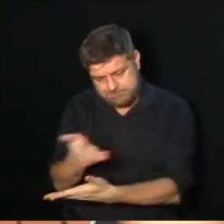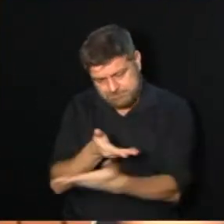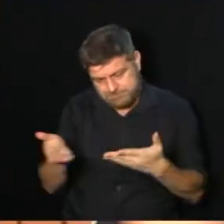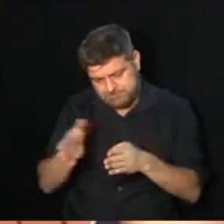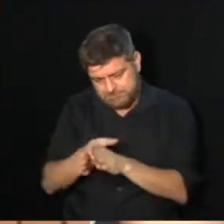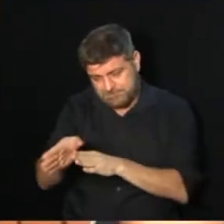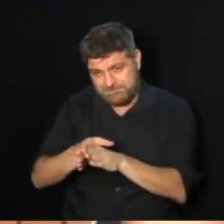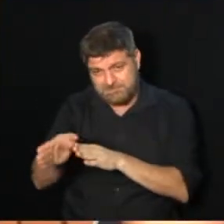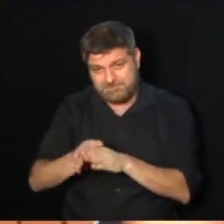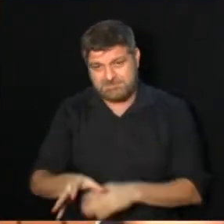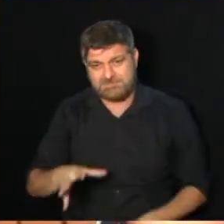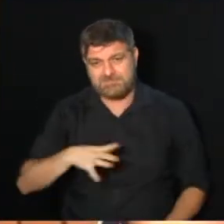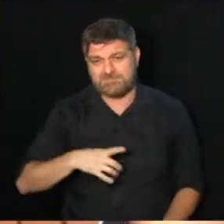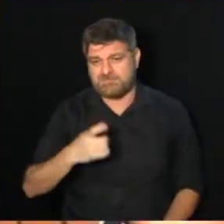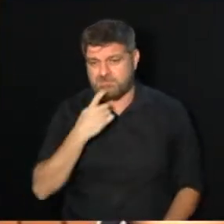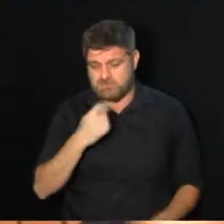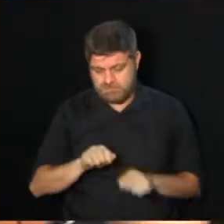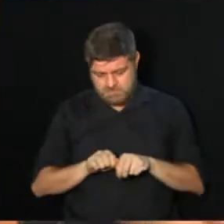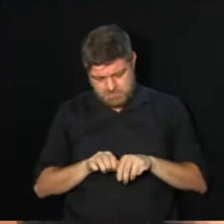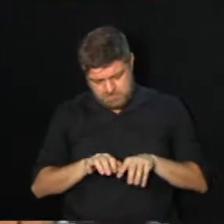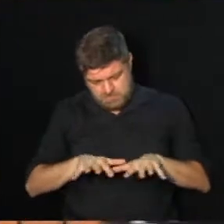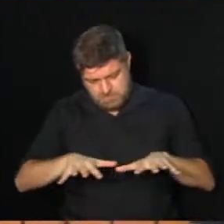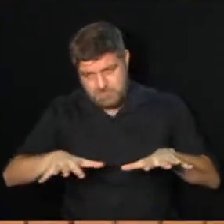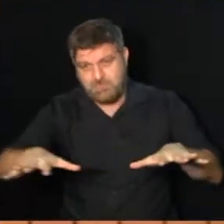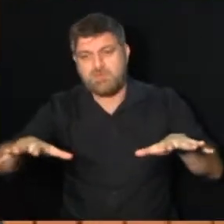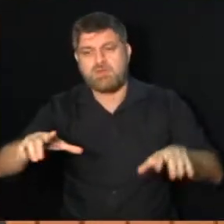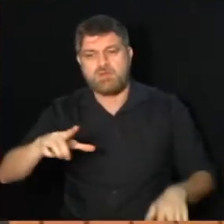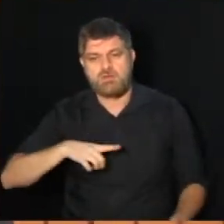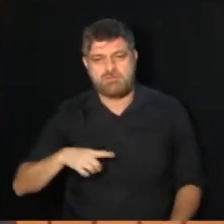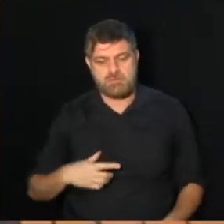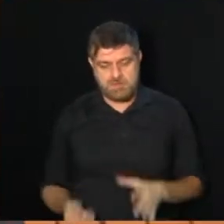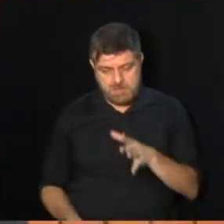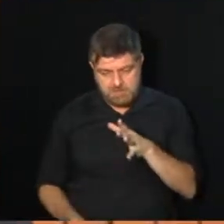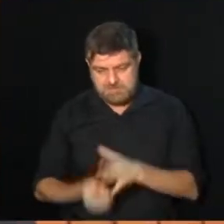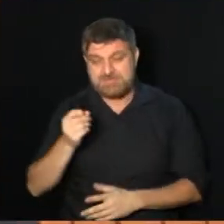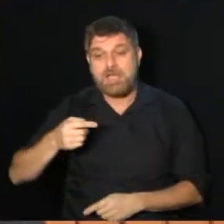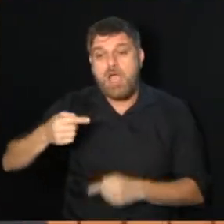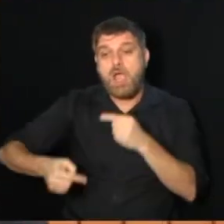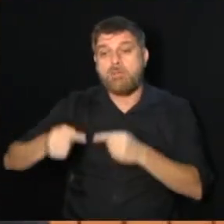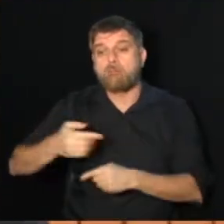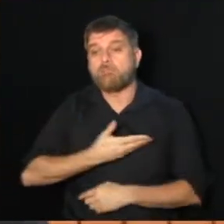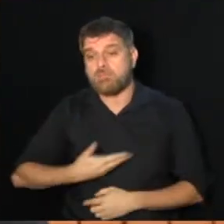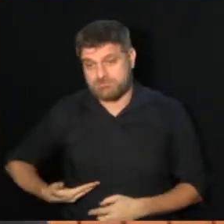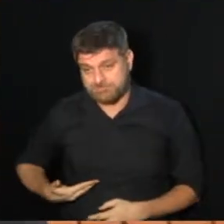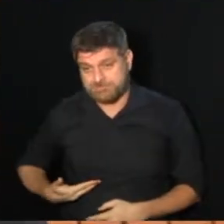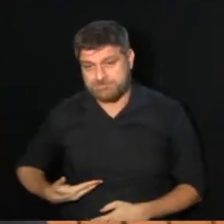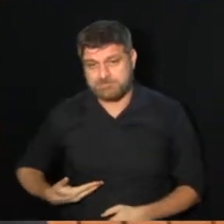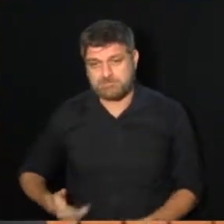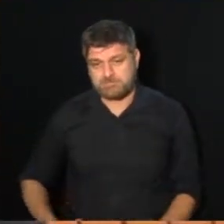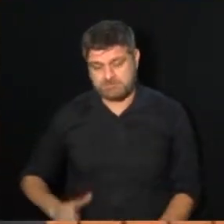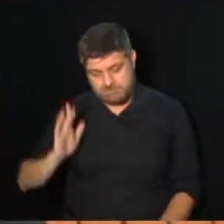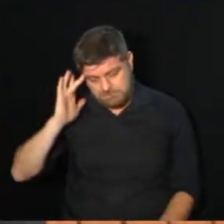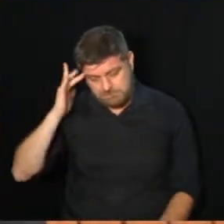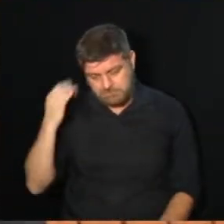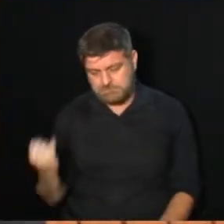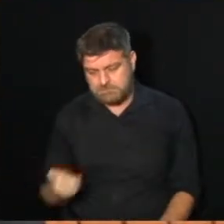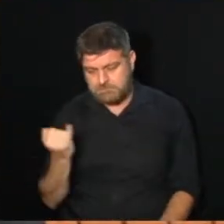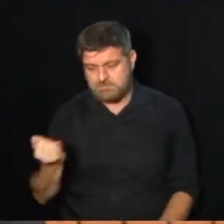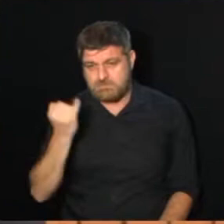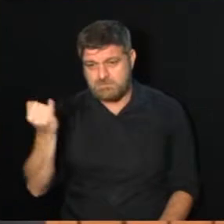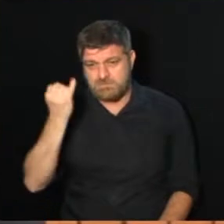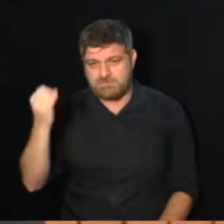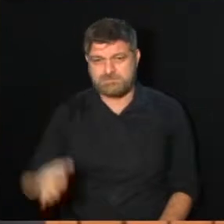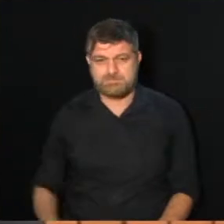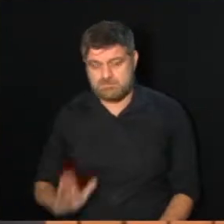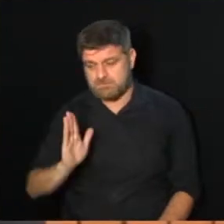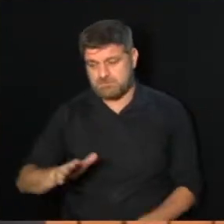instalar no município de Campinas a justiça restaurativa como uma política pública, e eu acho isso muito importante. Conversava